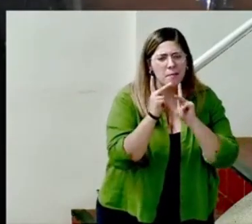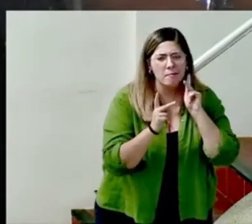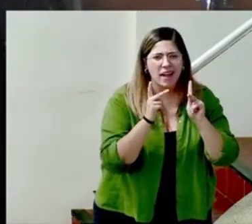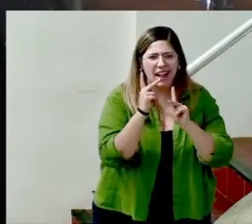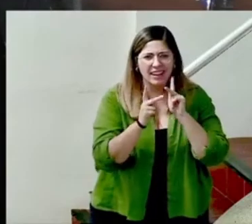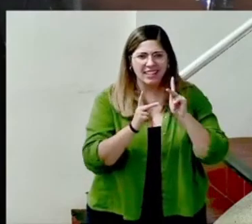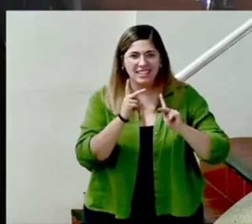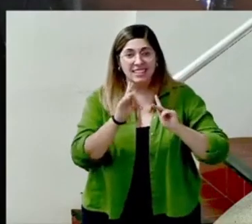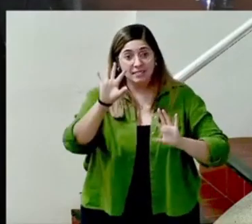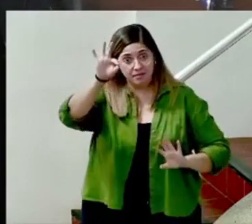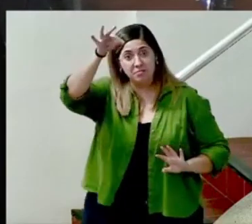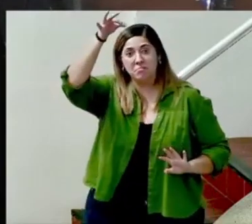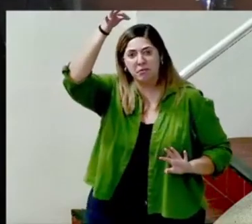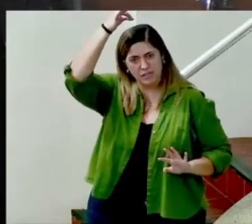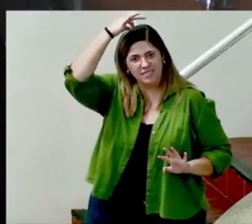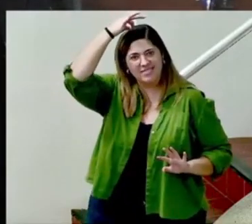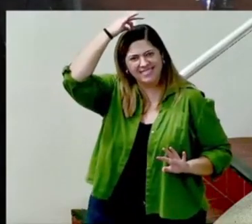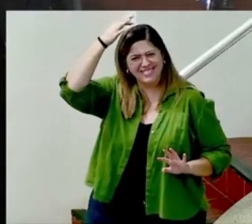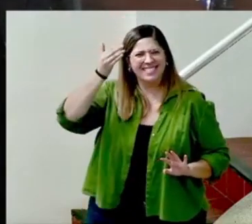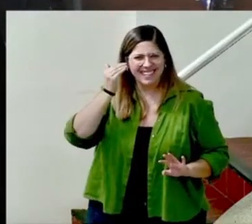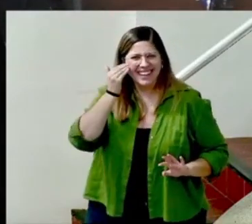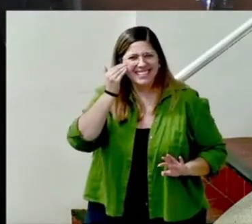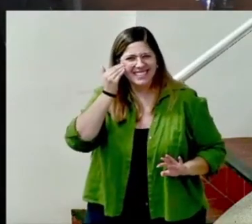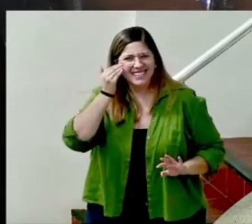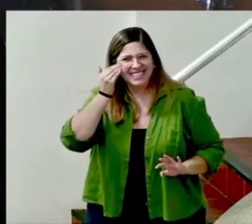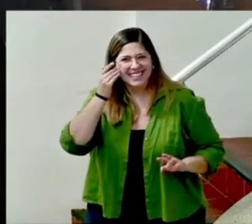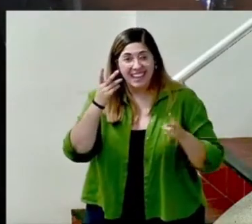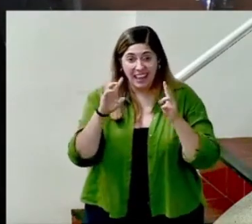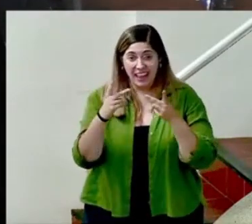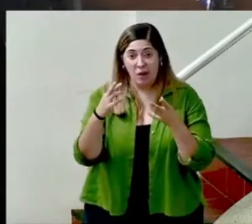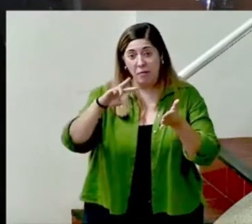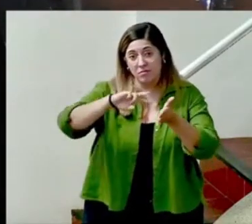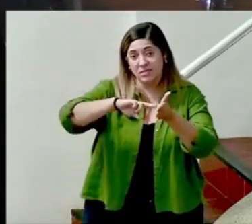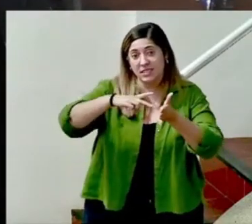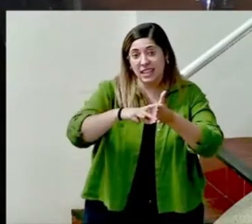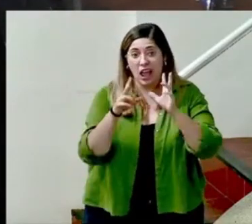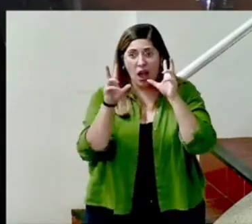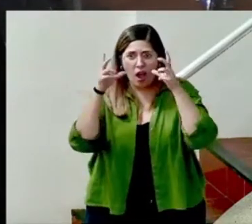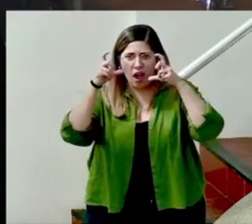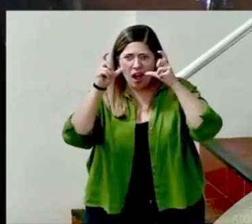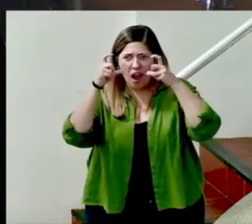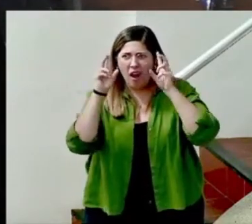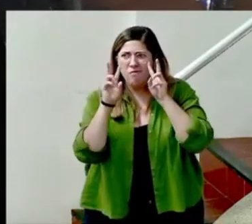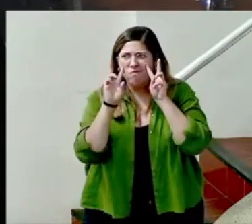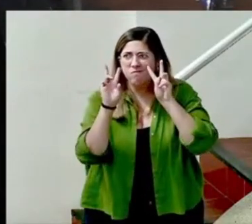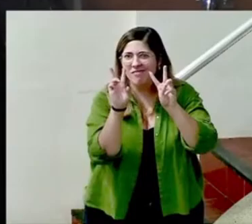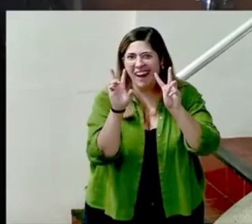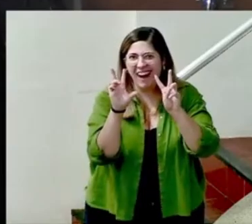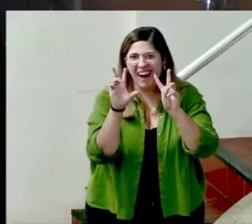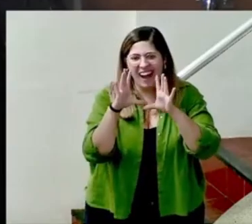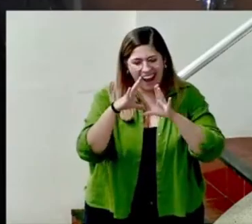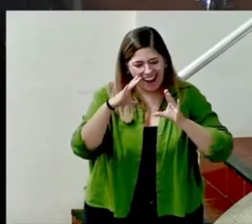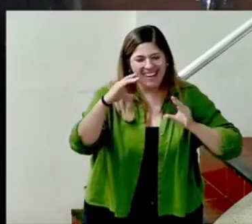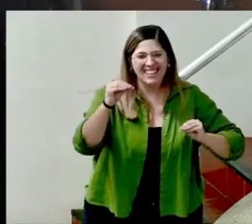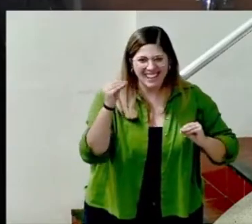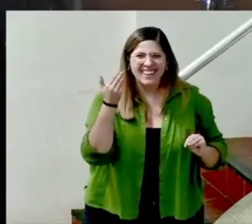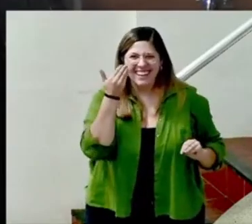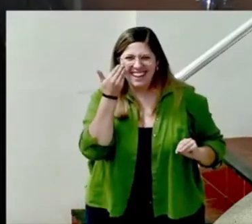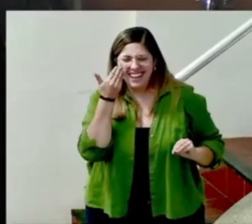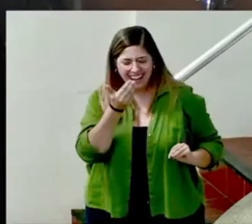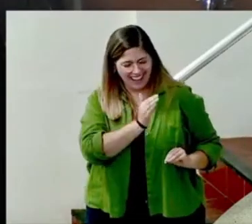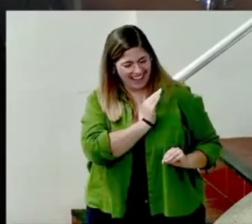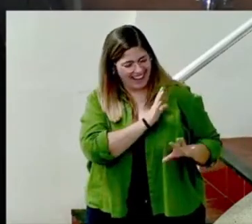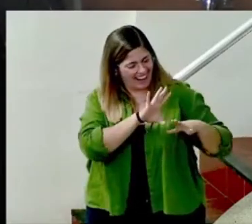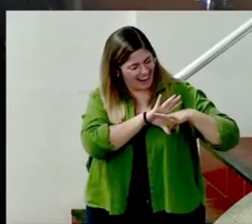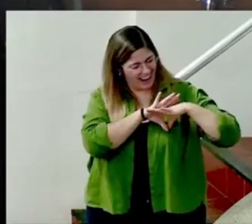é também curar o coração. Ambos são a mesma coisa. Jesus diz